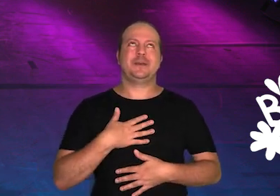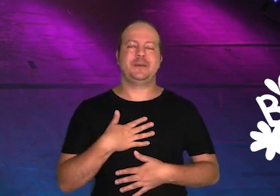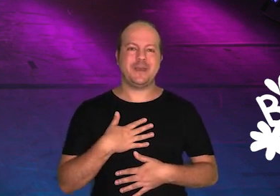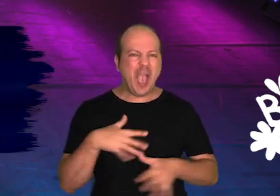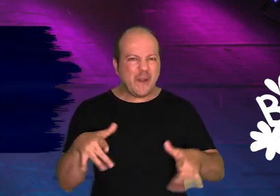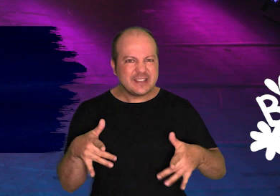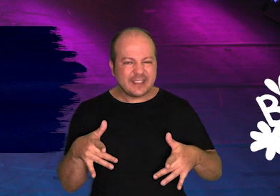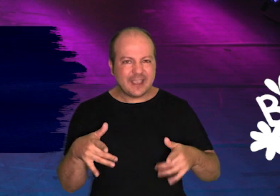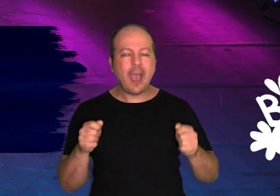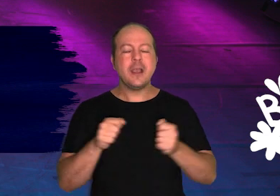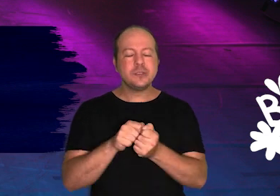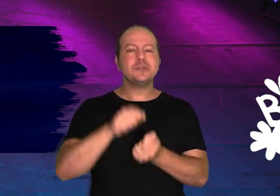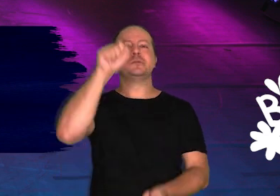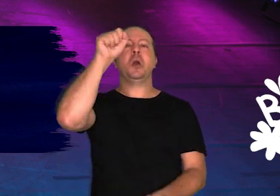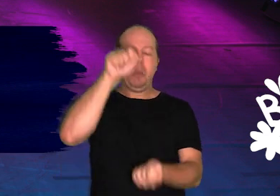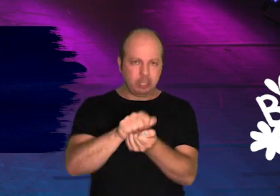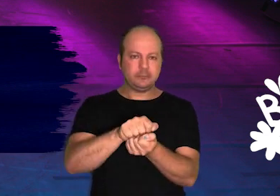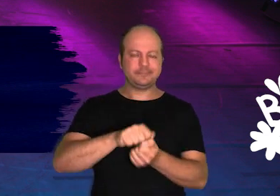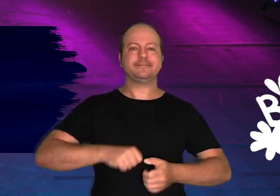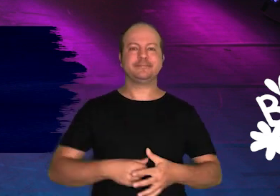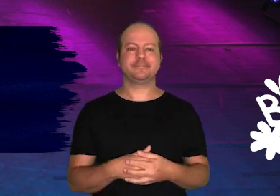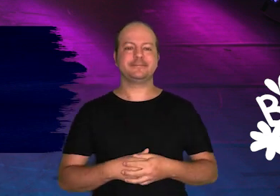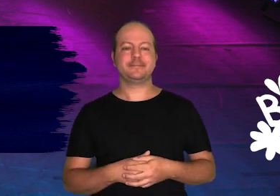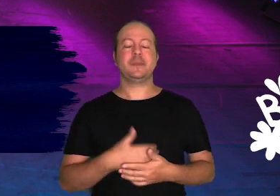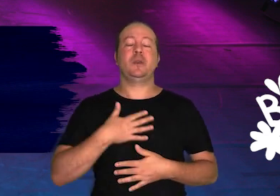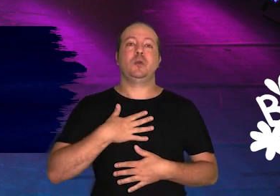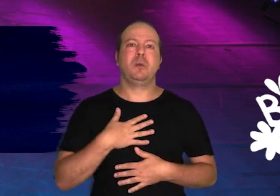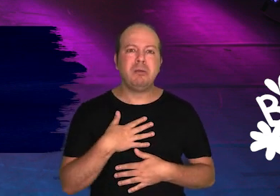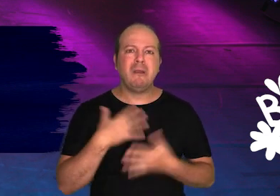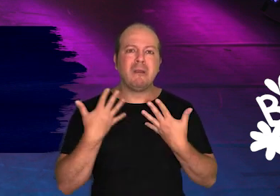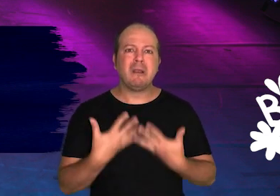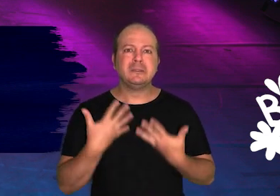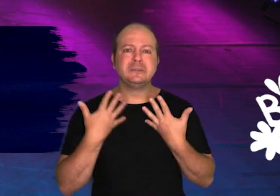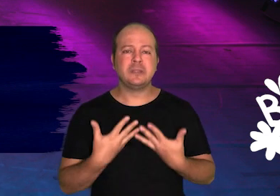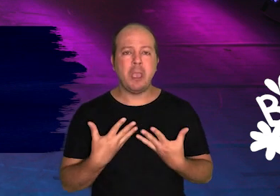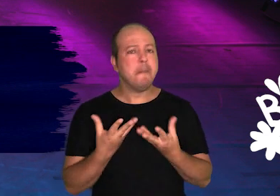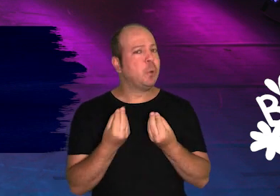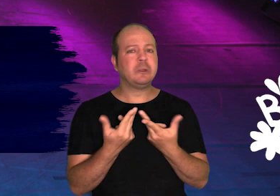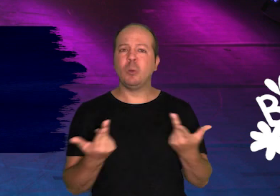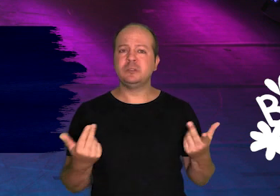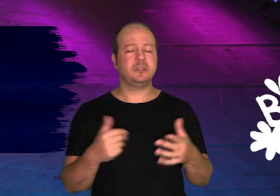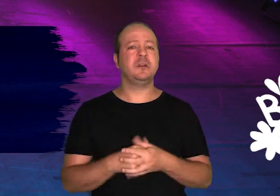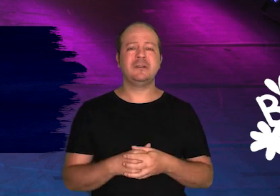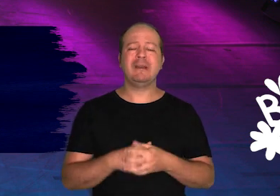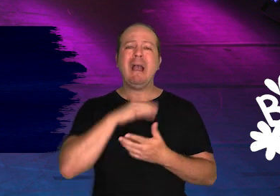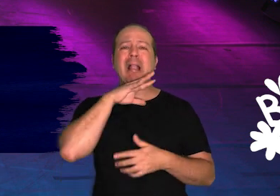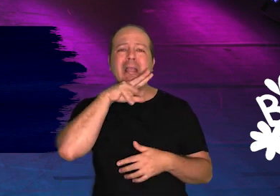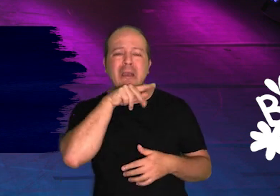Faz cosquinha nele, se ele não soltar. Ai. Ai, cansei. É muita coisa. É